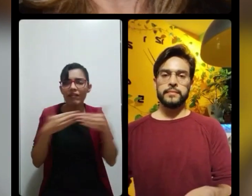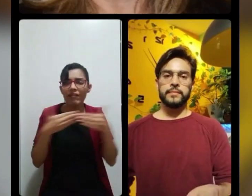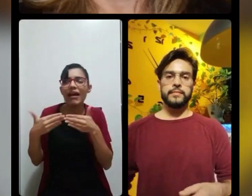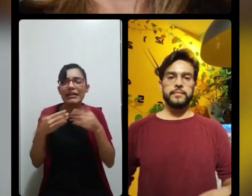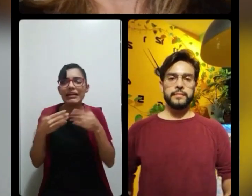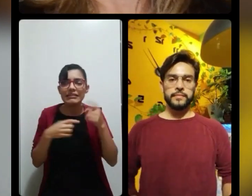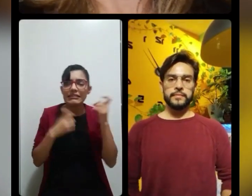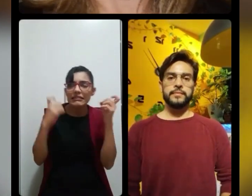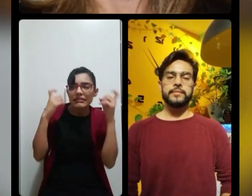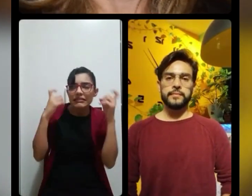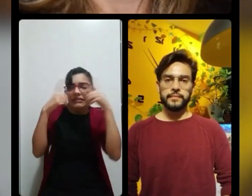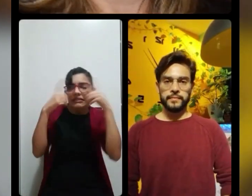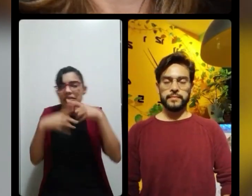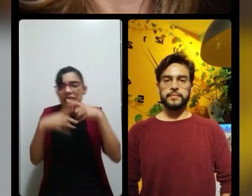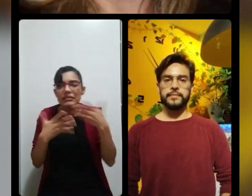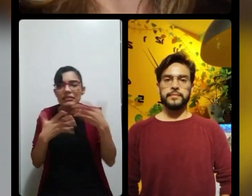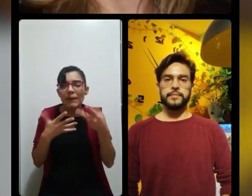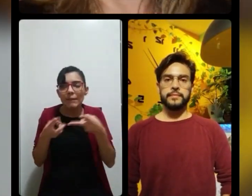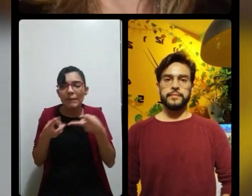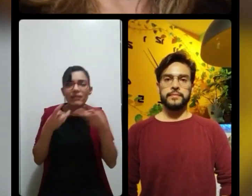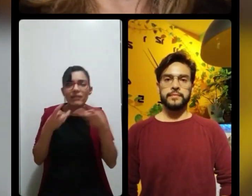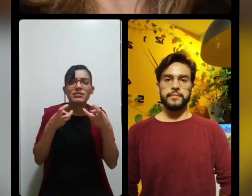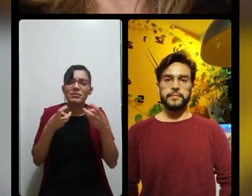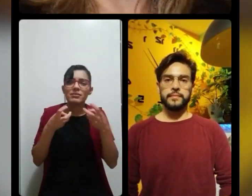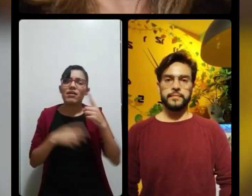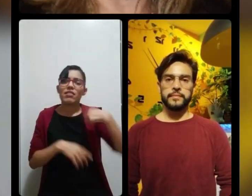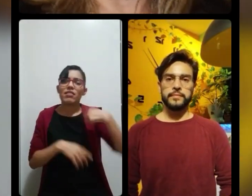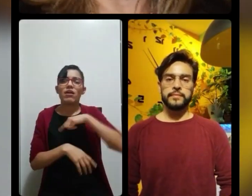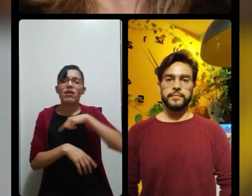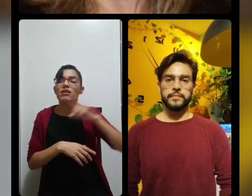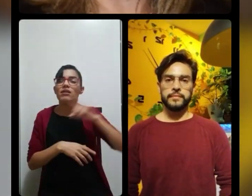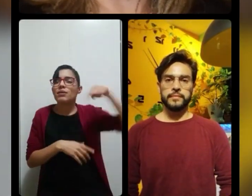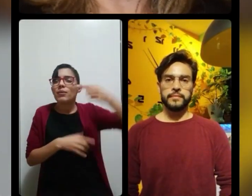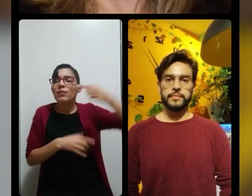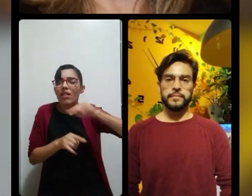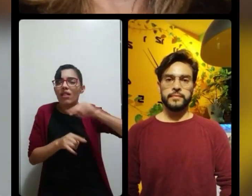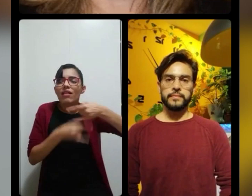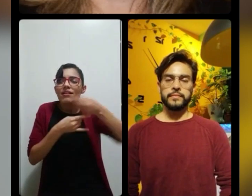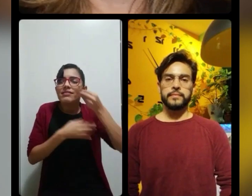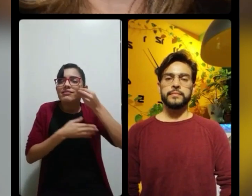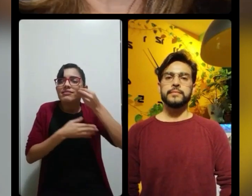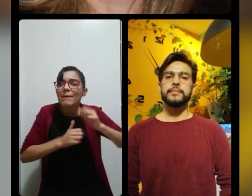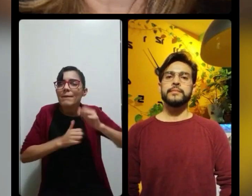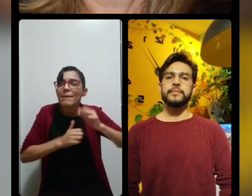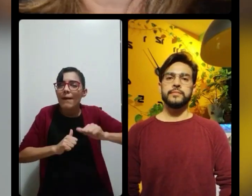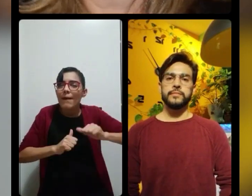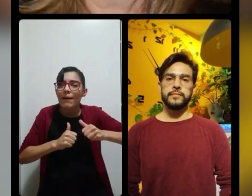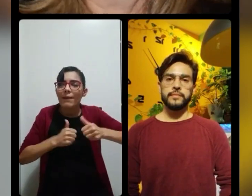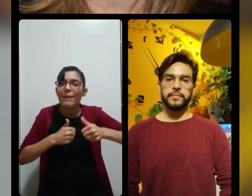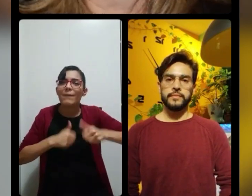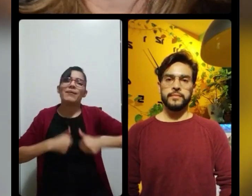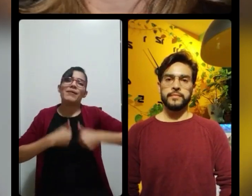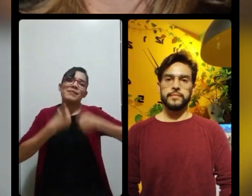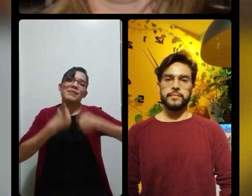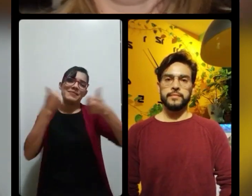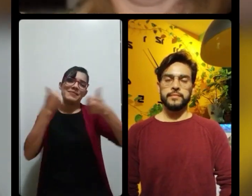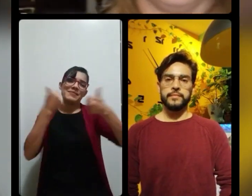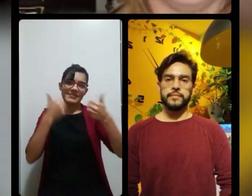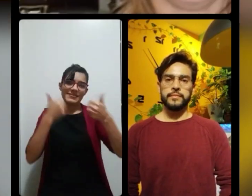nas próximas lives. Eu vou passar então aqui para o professor Vicente Cerejo, que